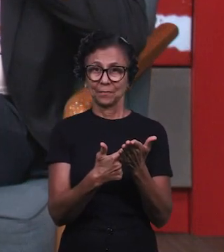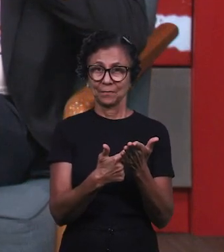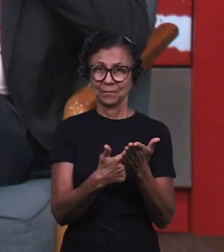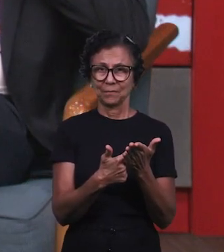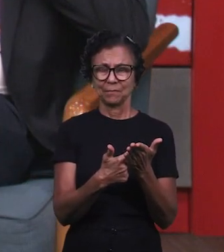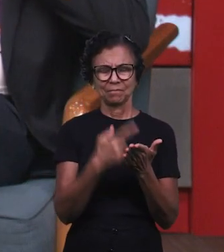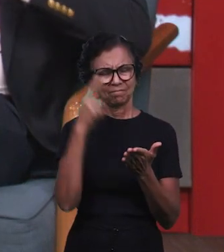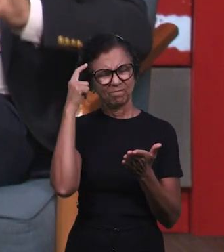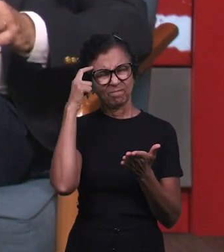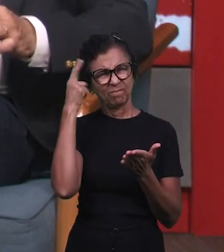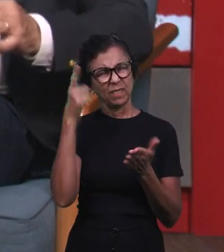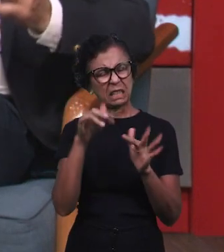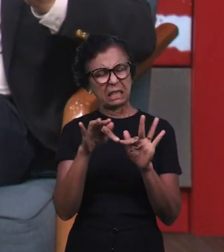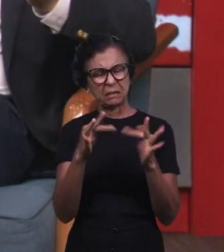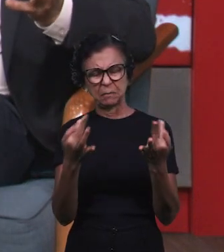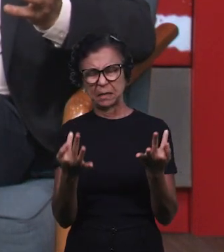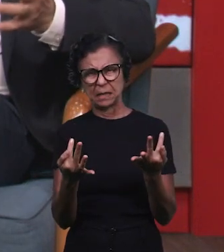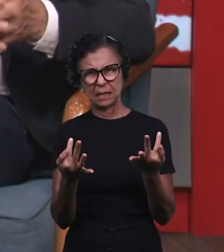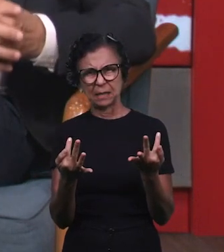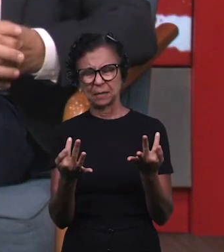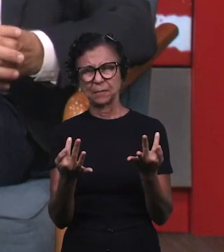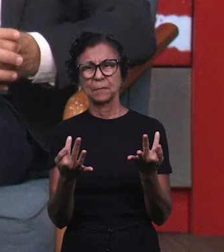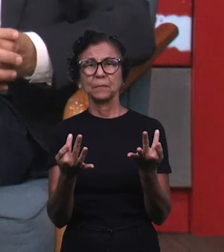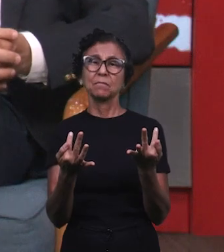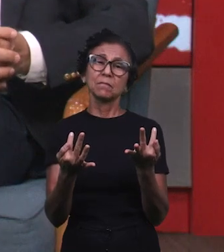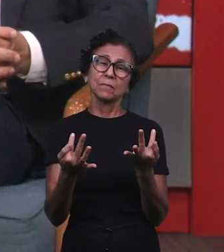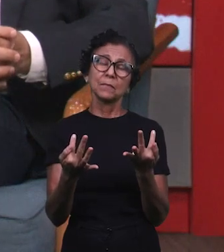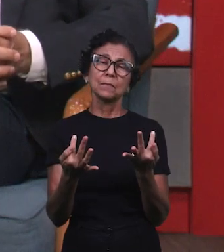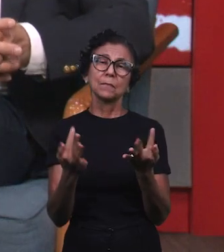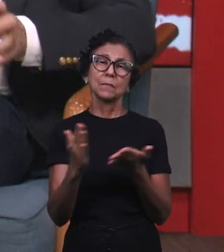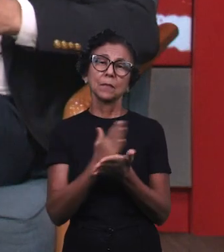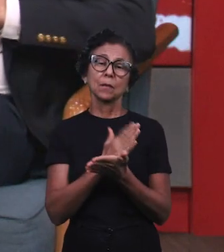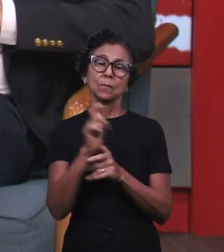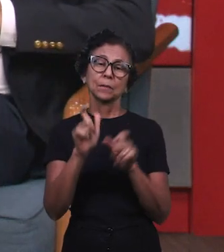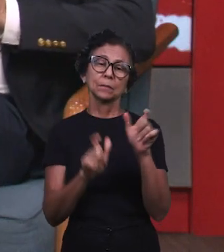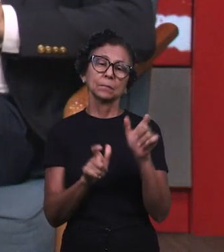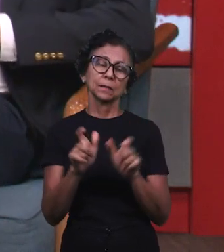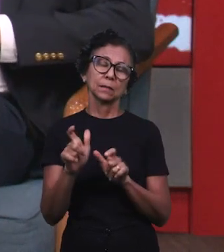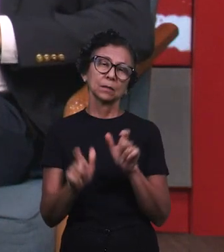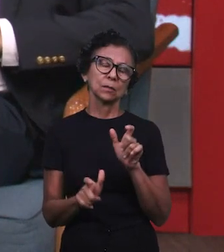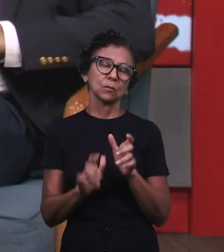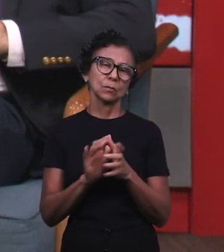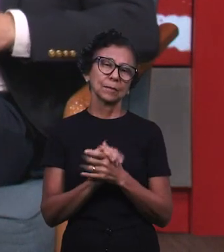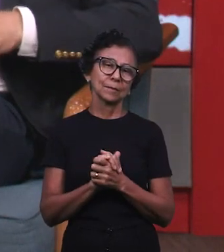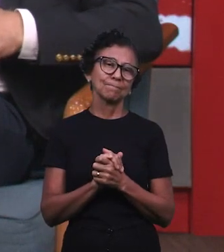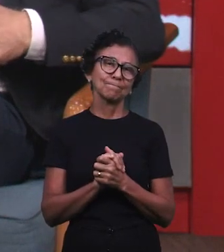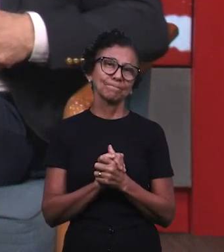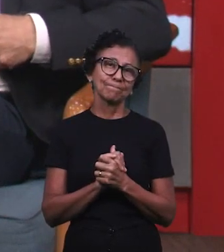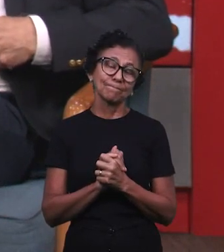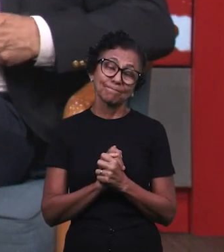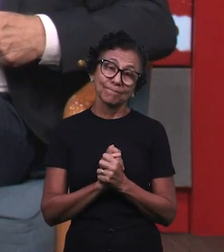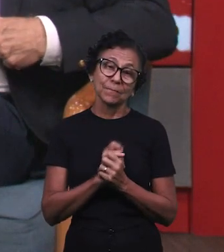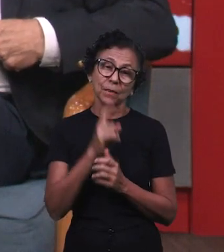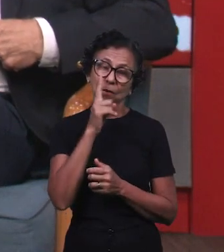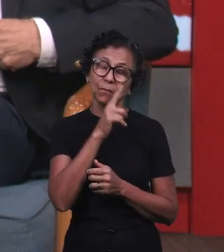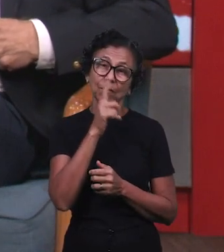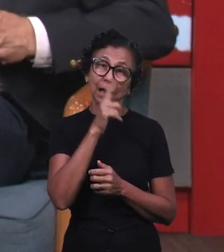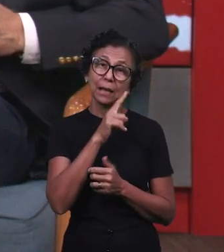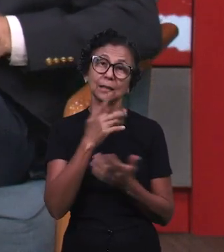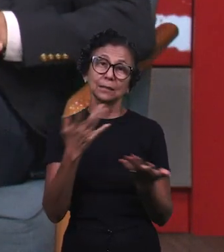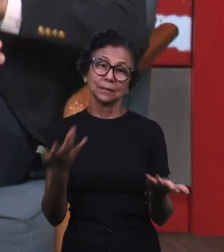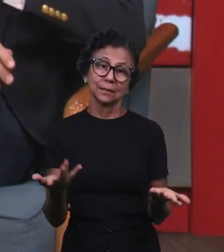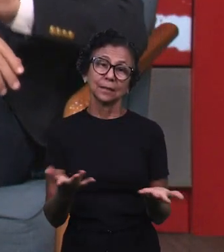simples, e nessa impressão muitas pessoas cometem equívocos muito grandes